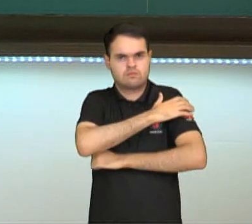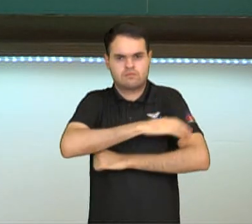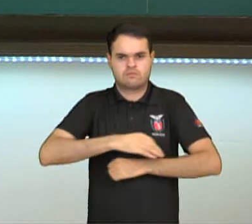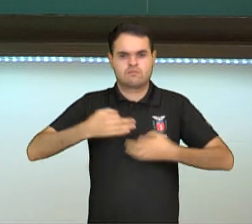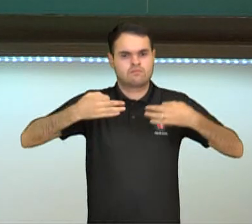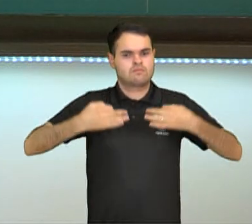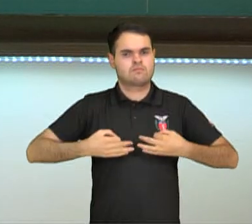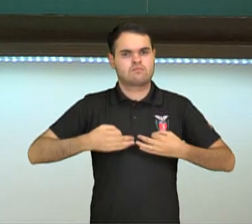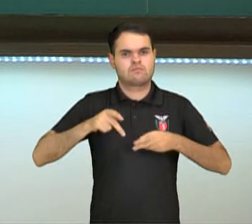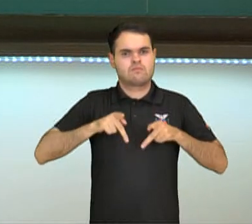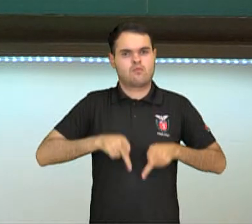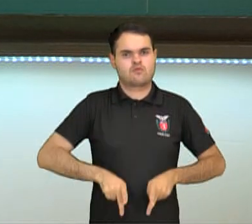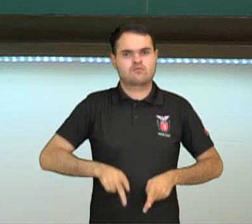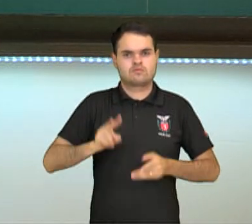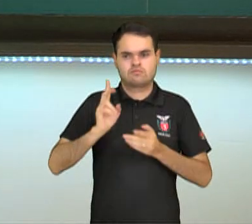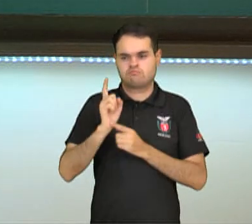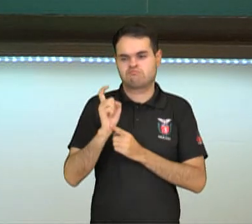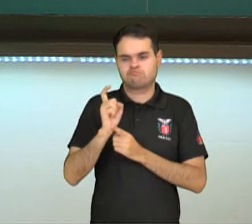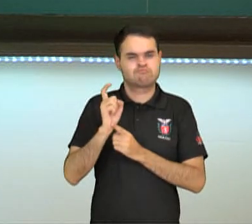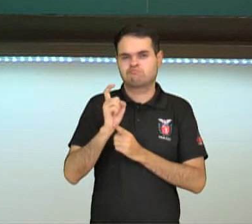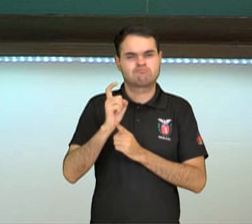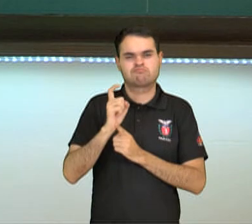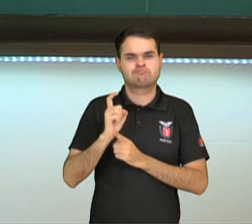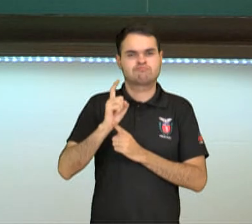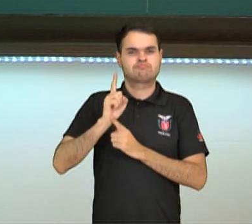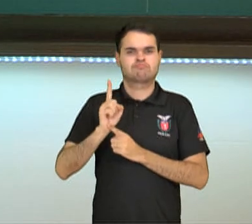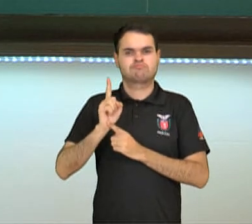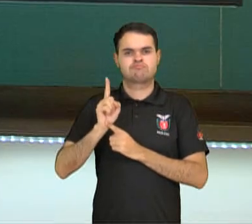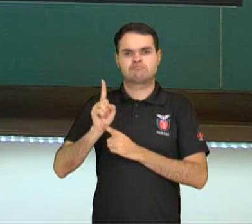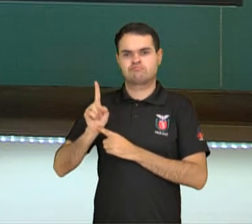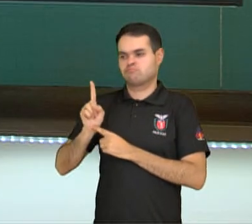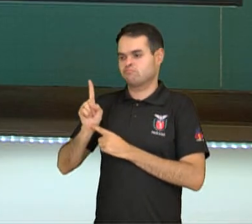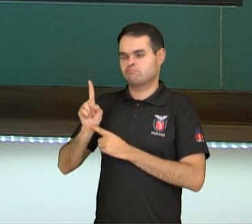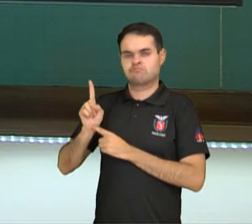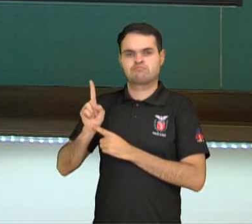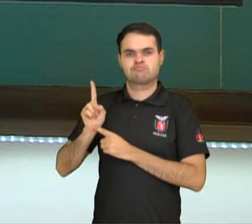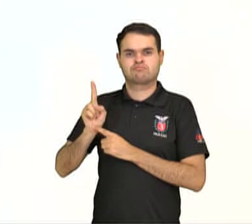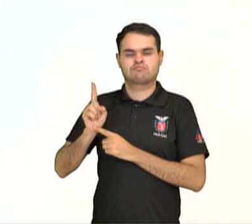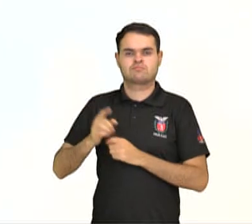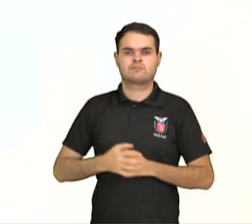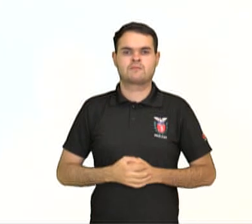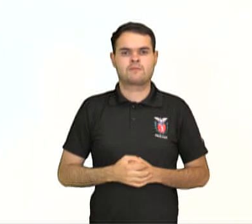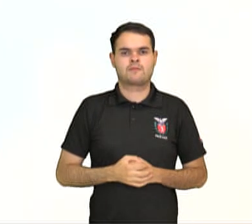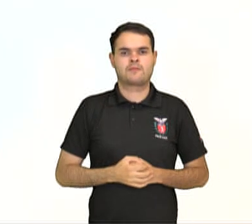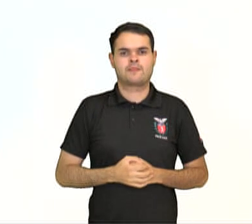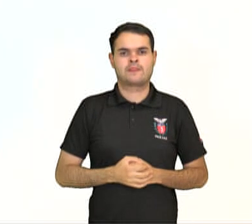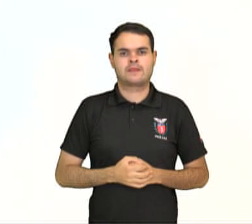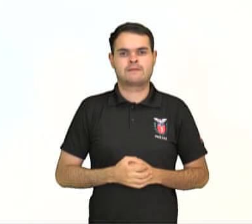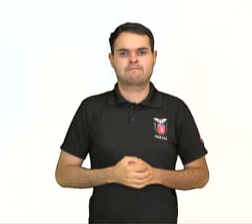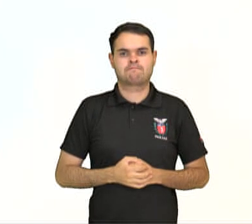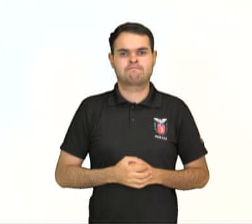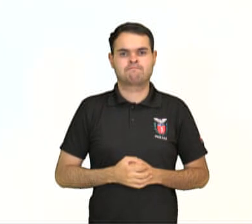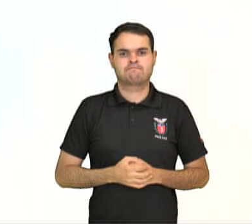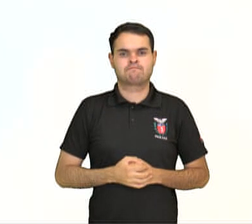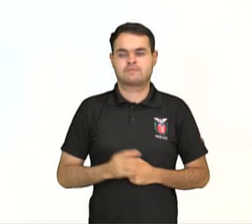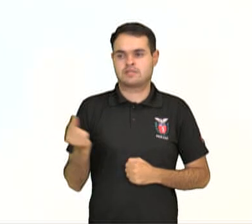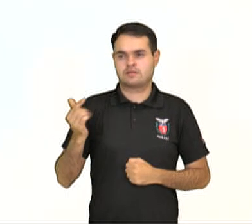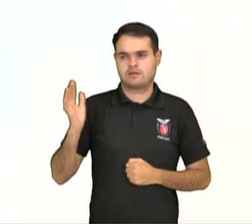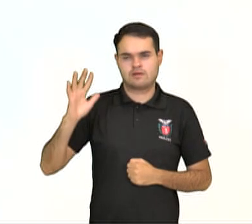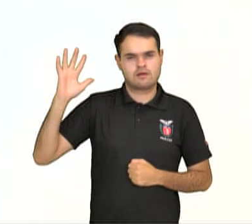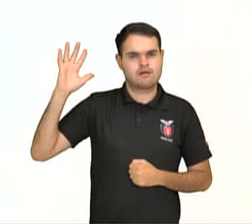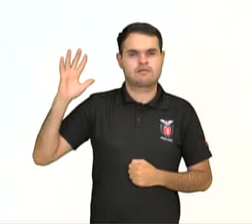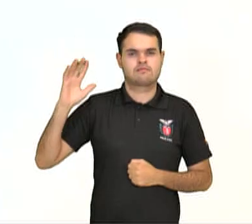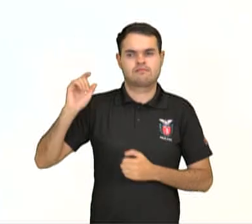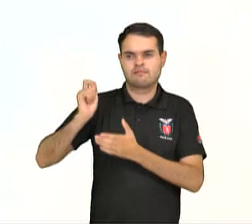melhorar a minha postura também, ok? Não são necessários equipamentos e acessórios caros, como eu falei para